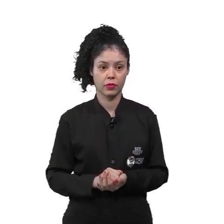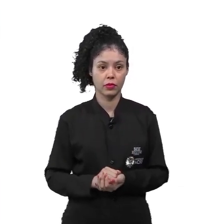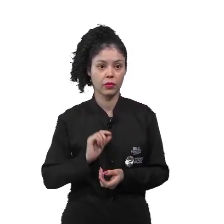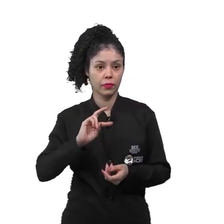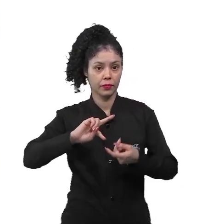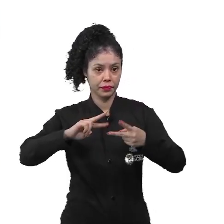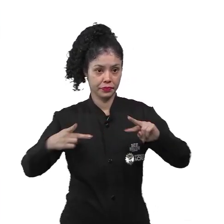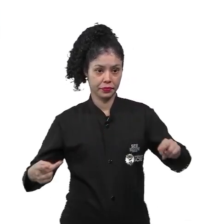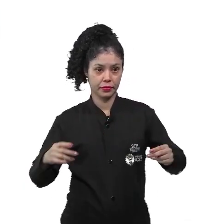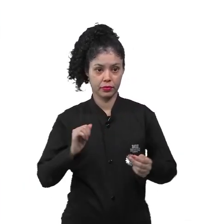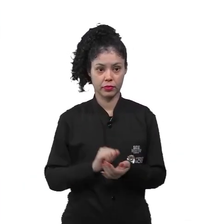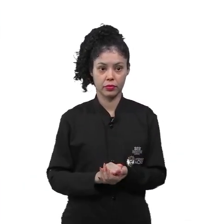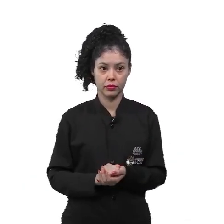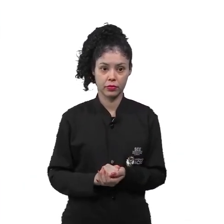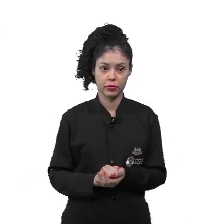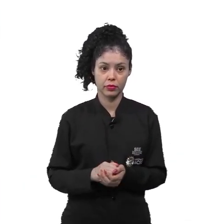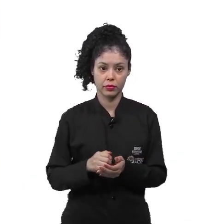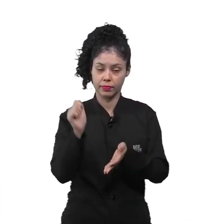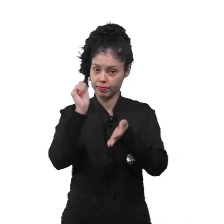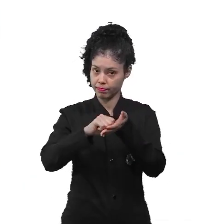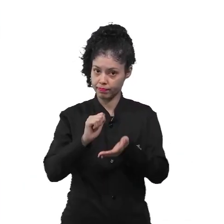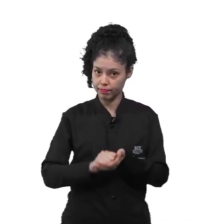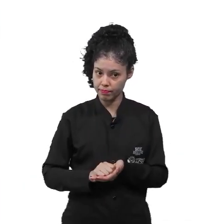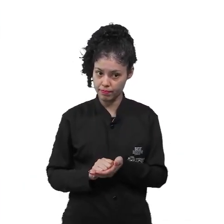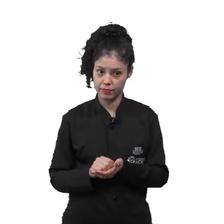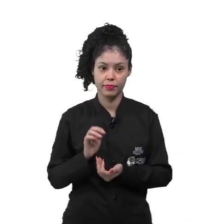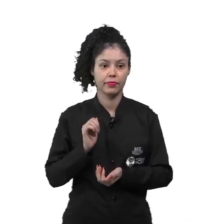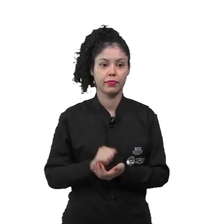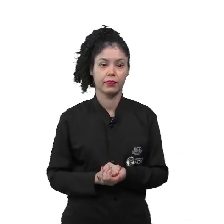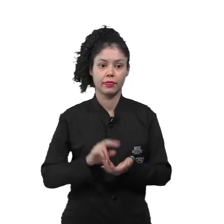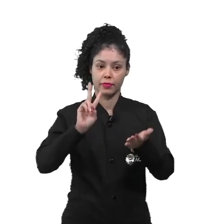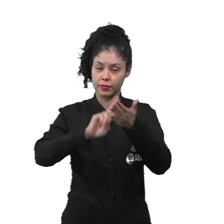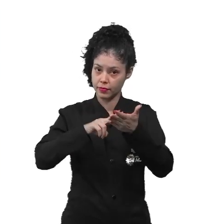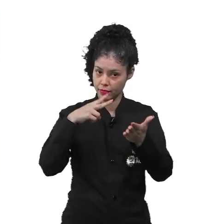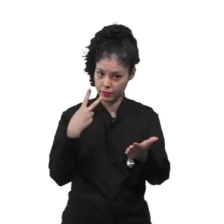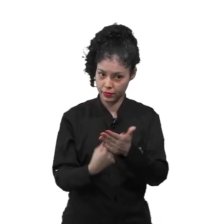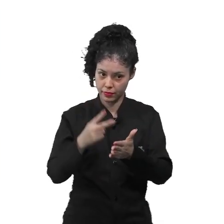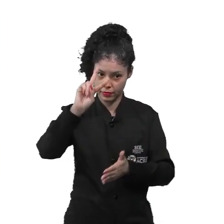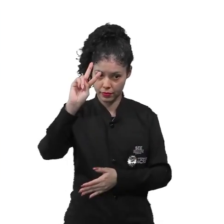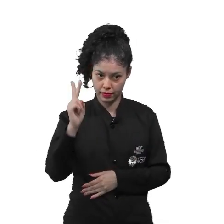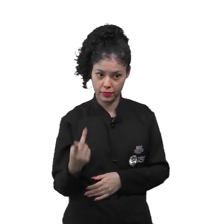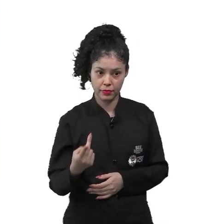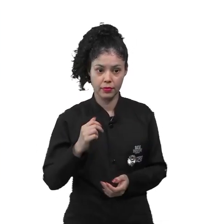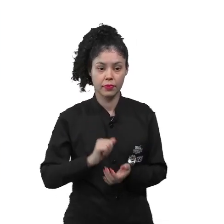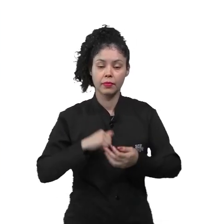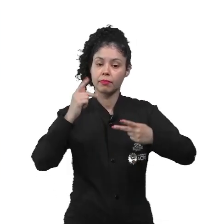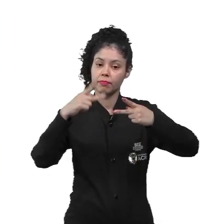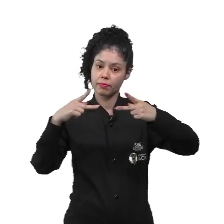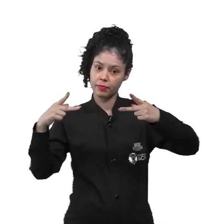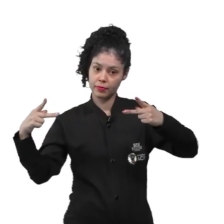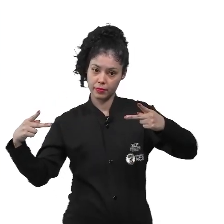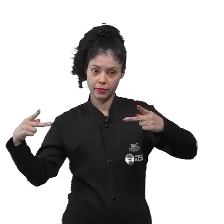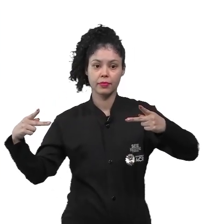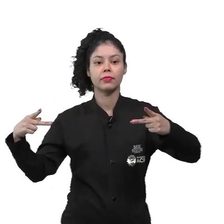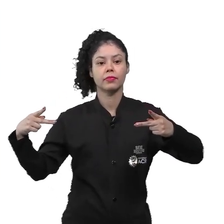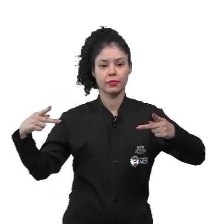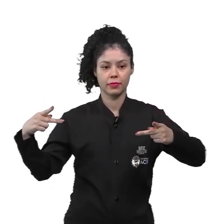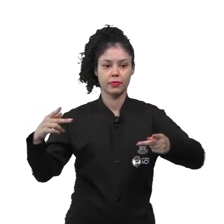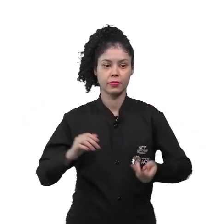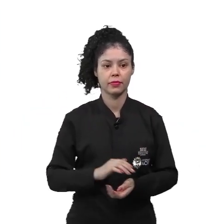o DNA, ele faz a transcrição, o RNA vai fazer a tradução e depois